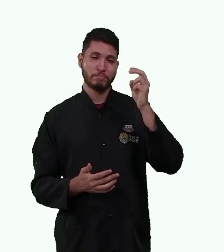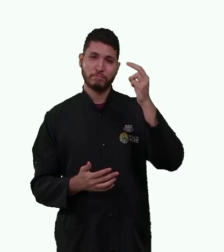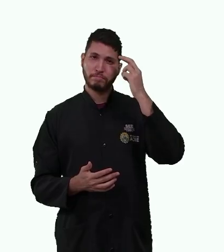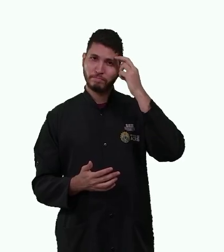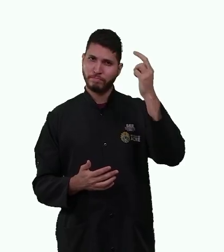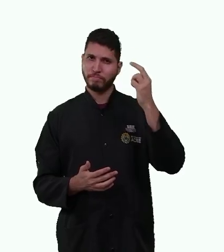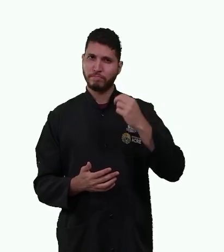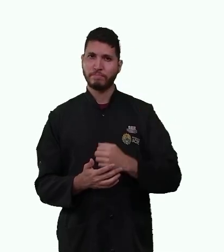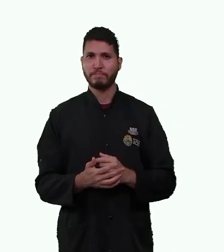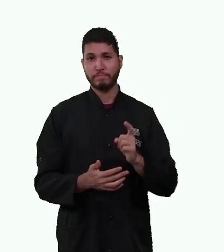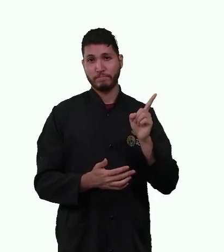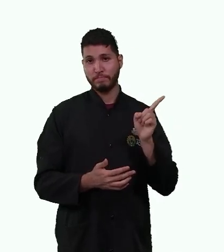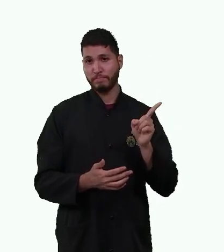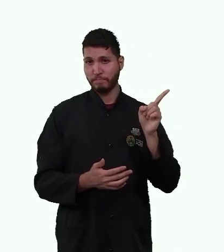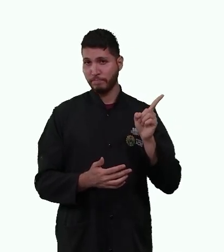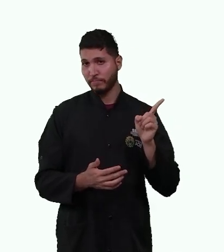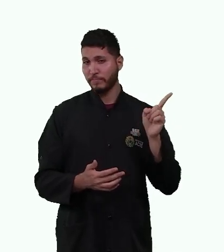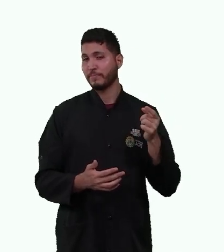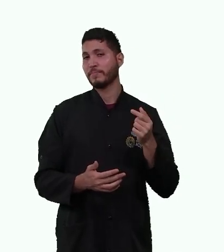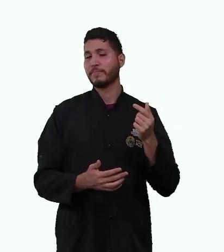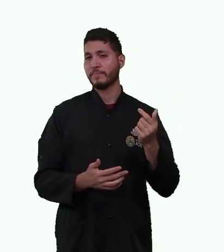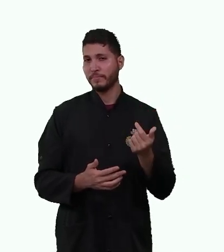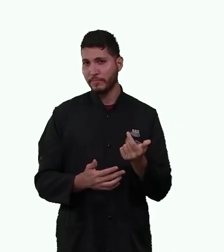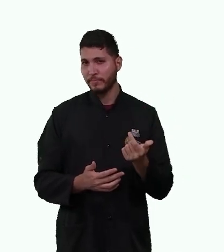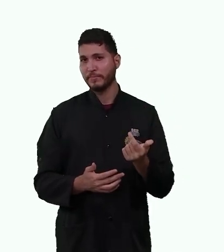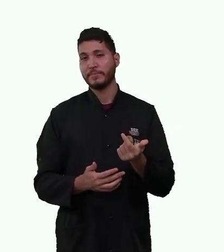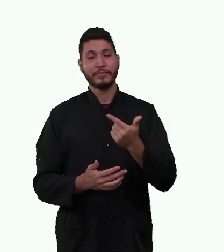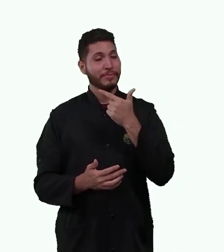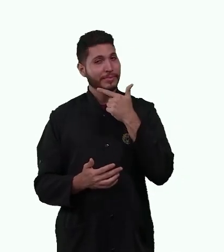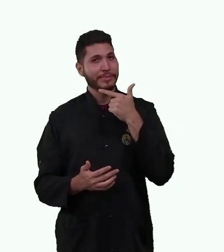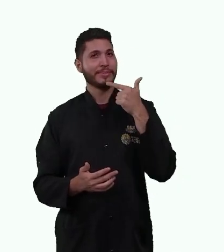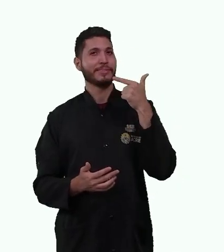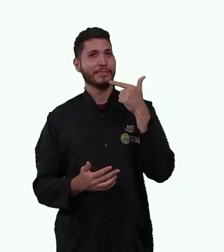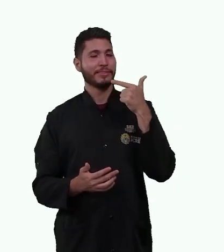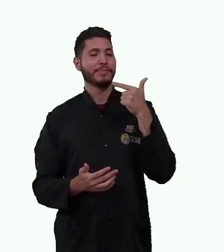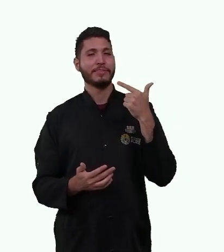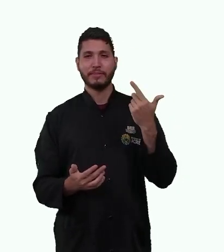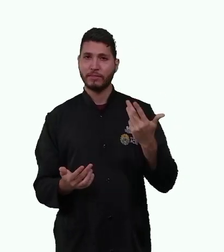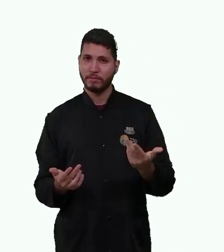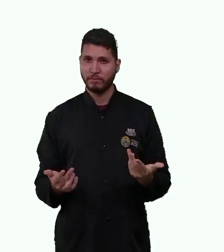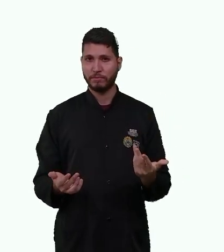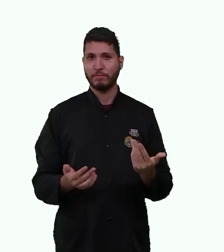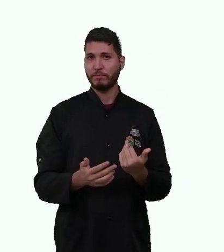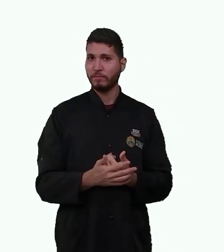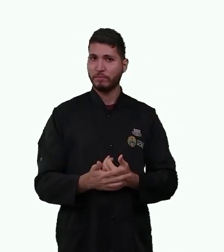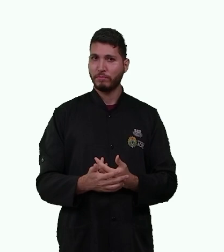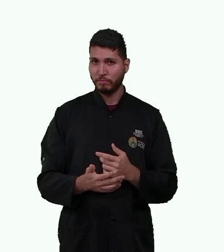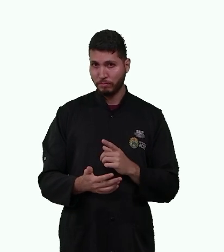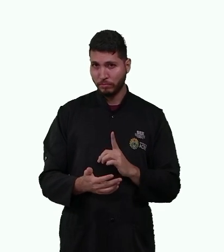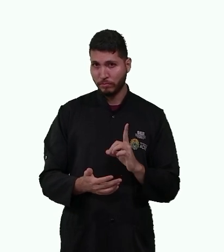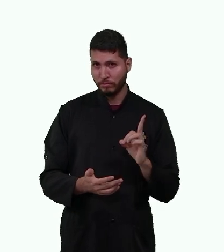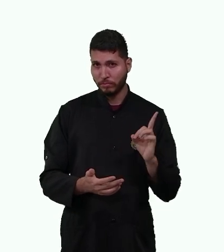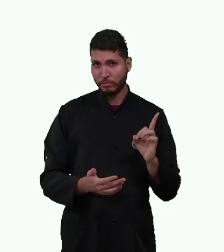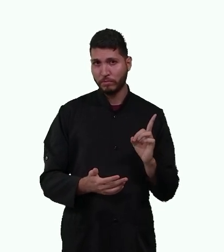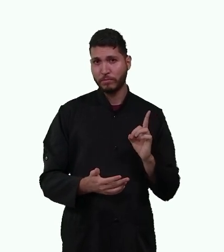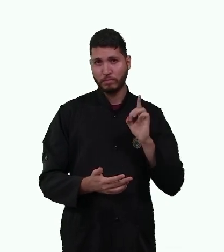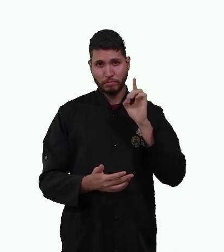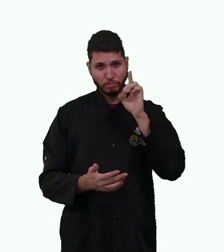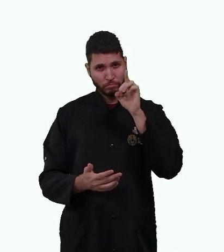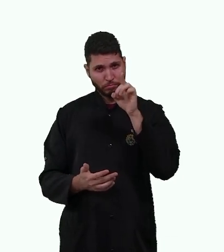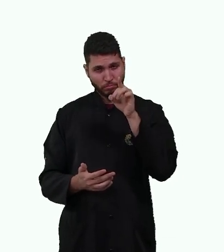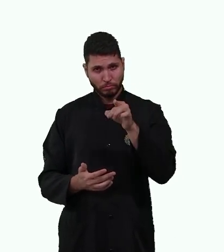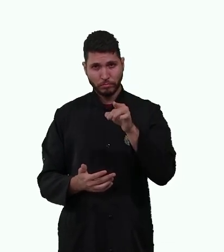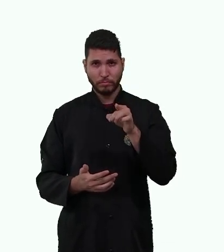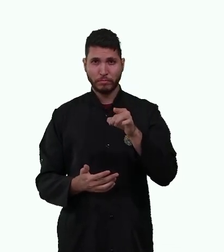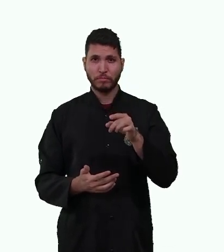Ela és, o exemplo, ela é simpática. Usted es, o